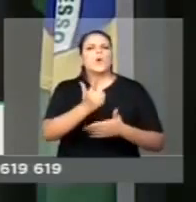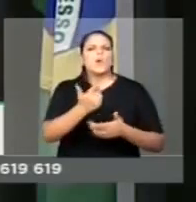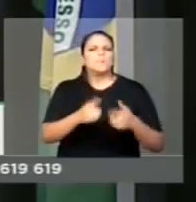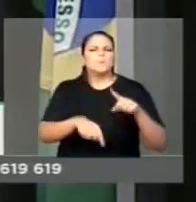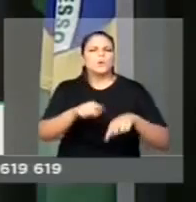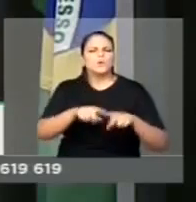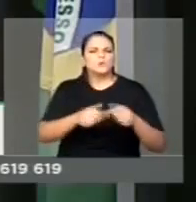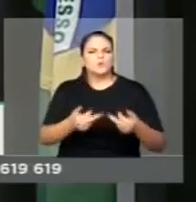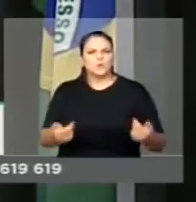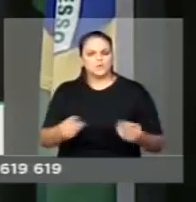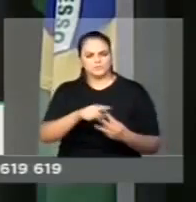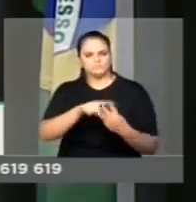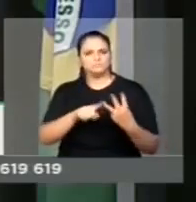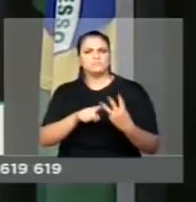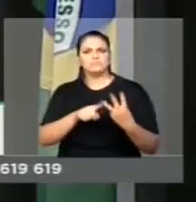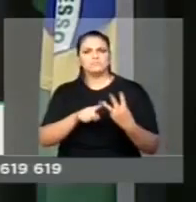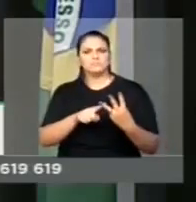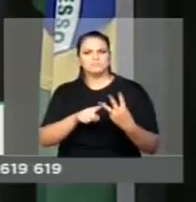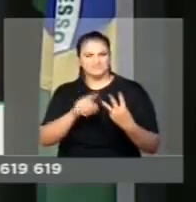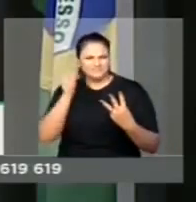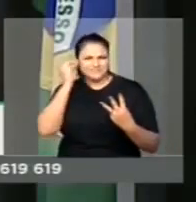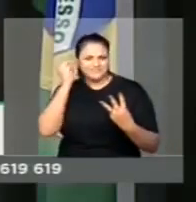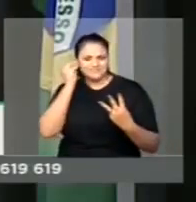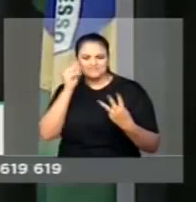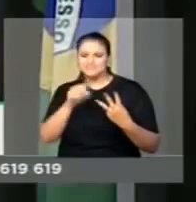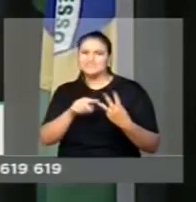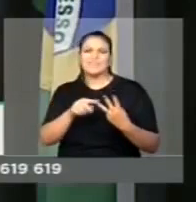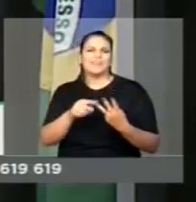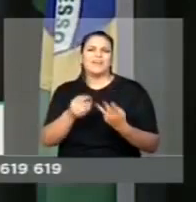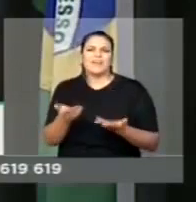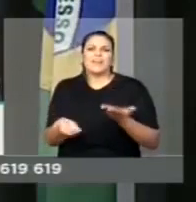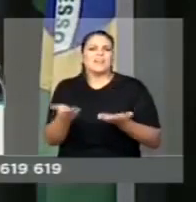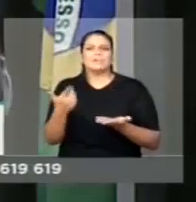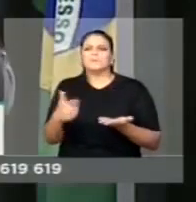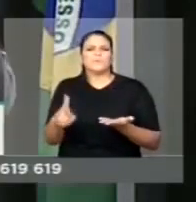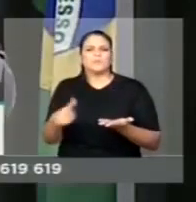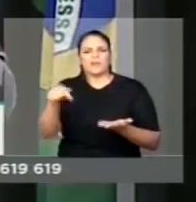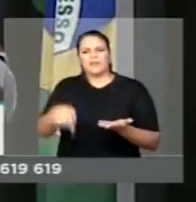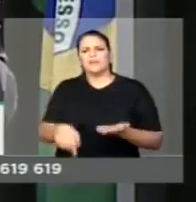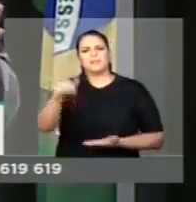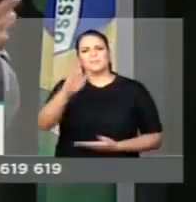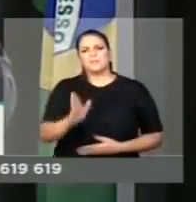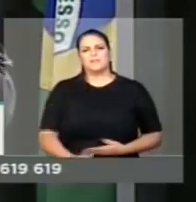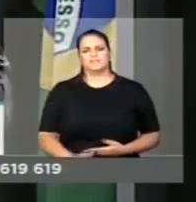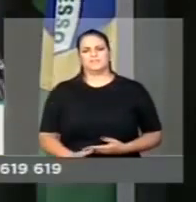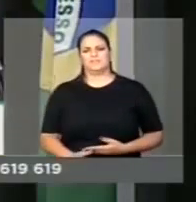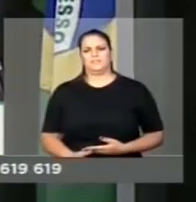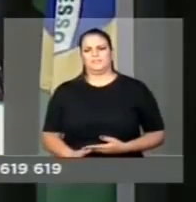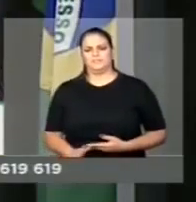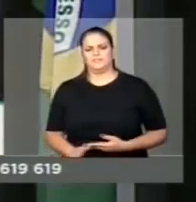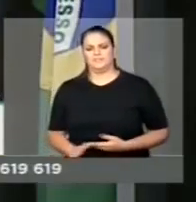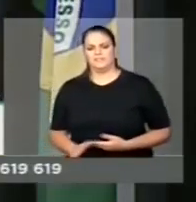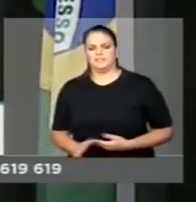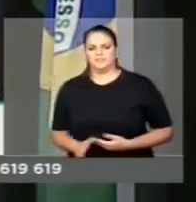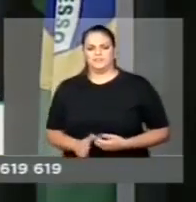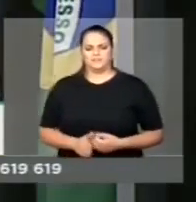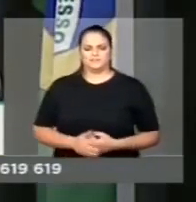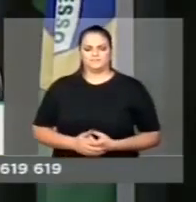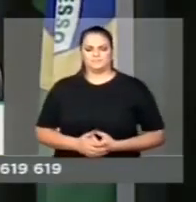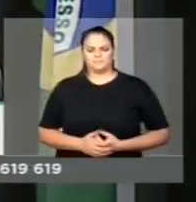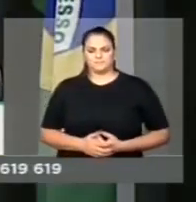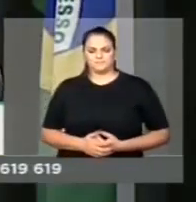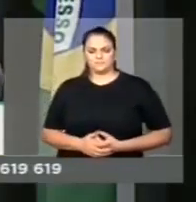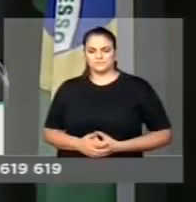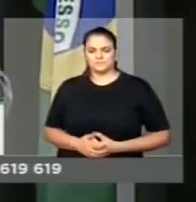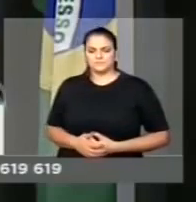21% na renda. Não há justiça tributária. Quanto mais tributa o consumo, mais regressivo, mais vai